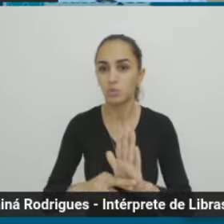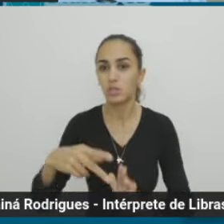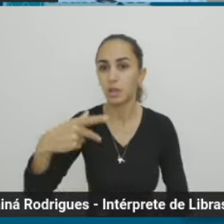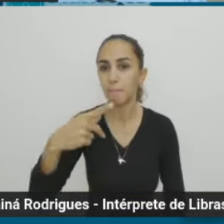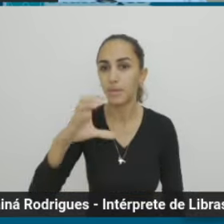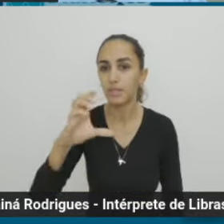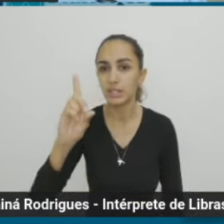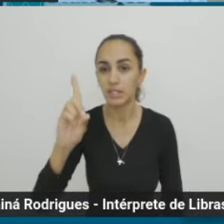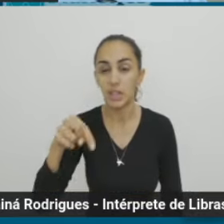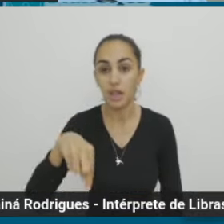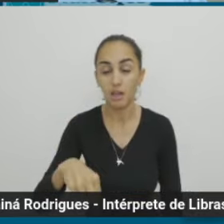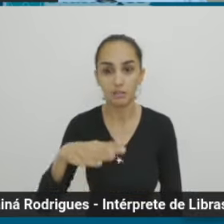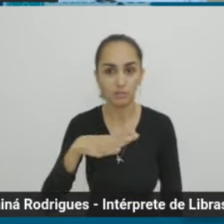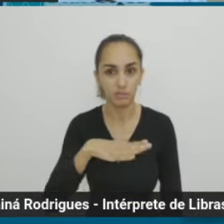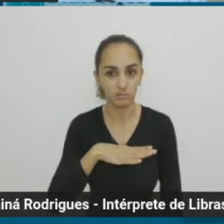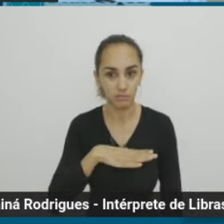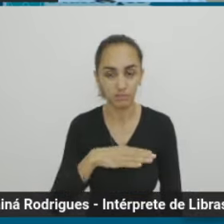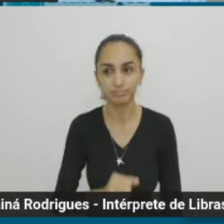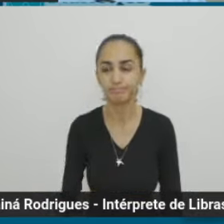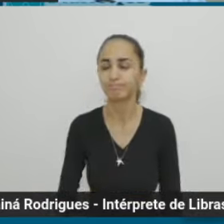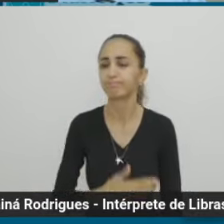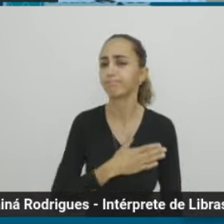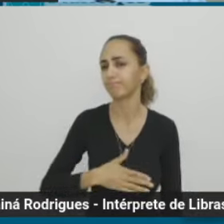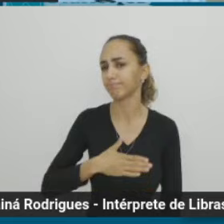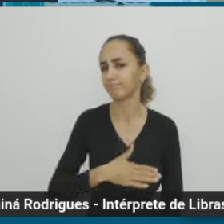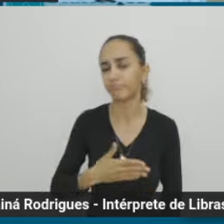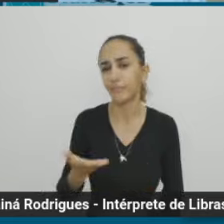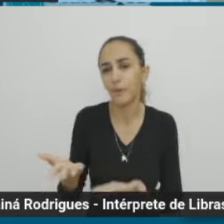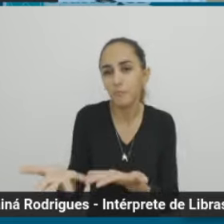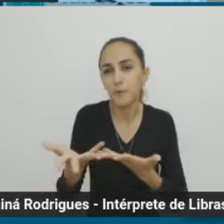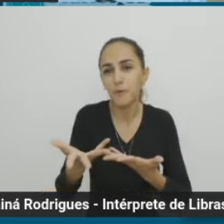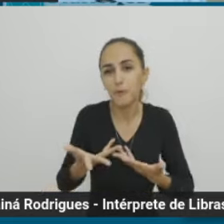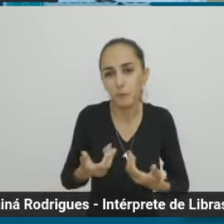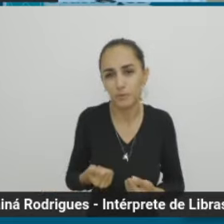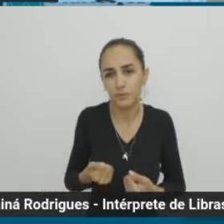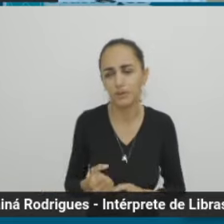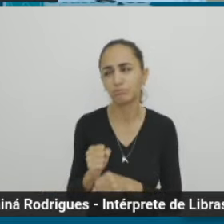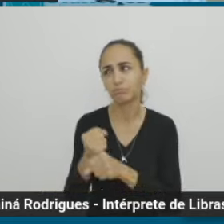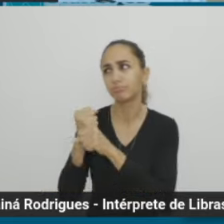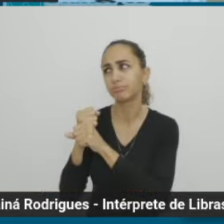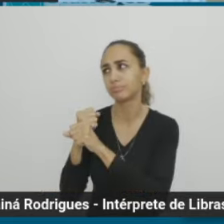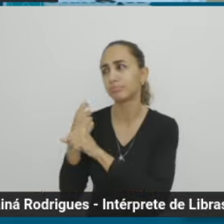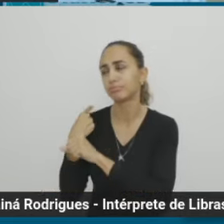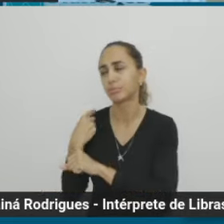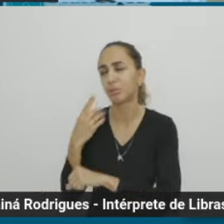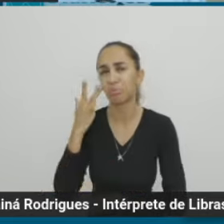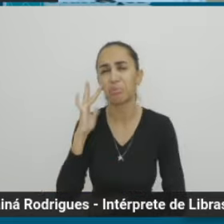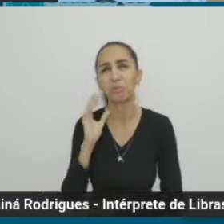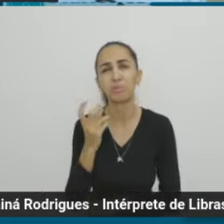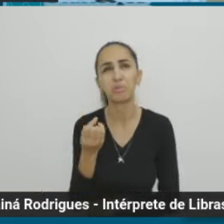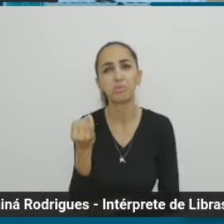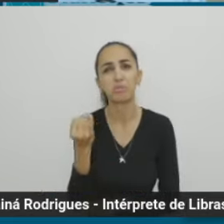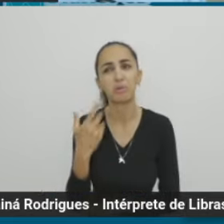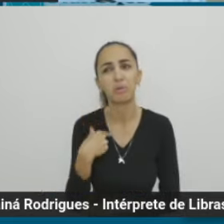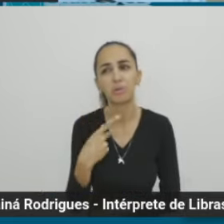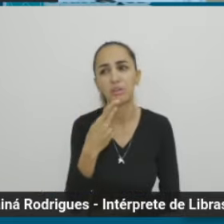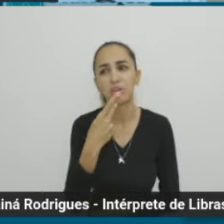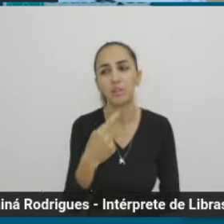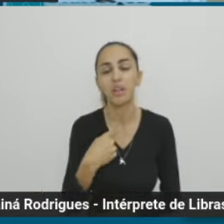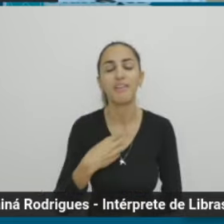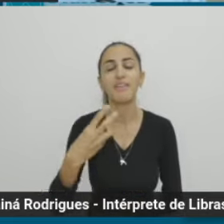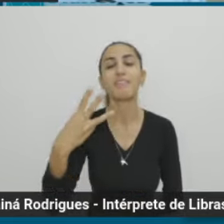cidade. Eu tive o prazer de ser convidada há uns anos atrás, não sei exatamente quantos, porque igual eu falei, eu estou na